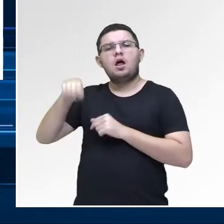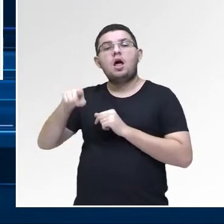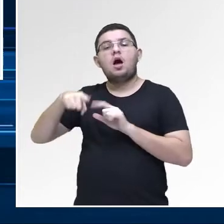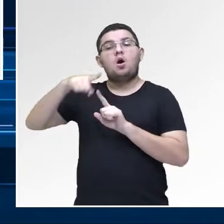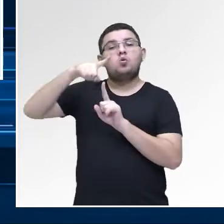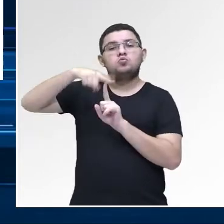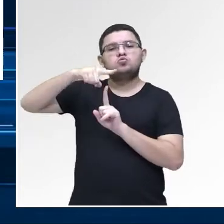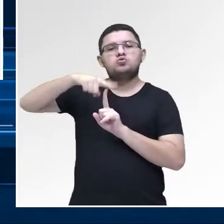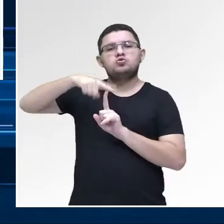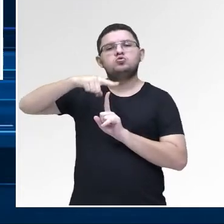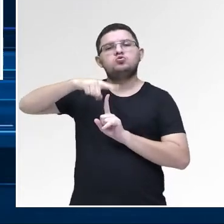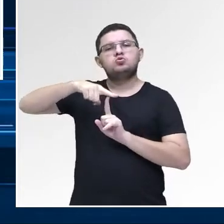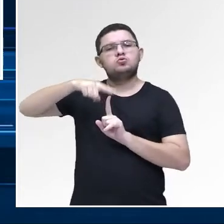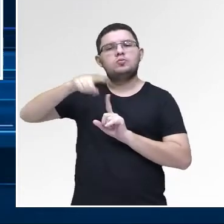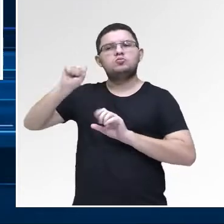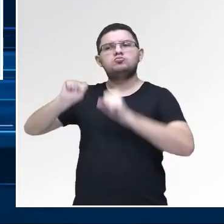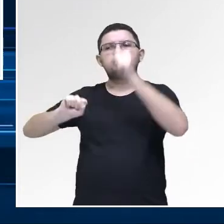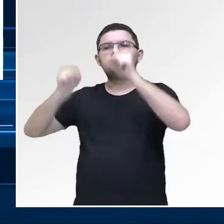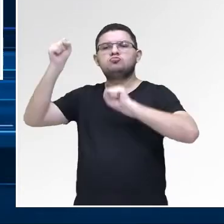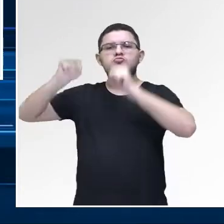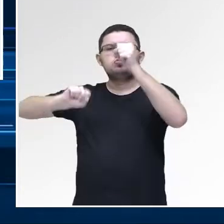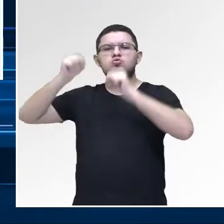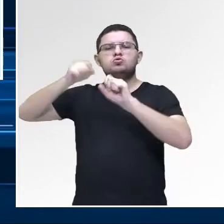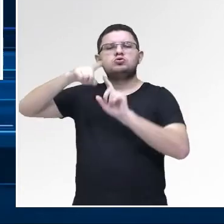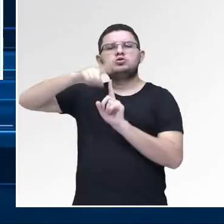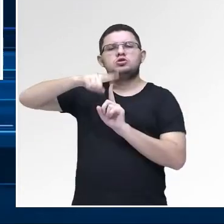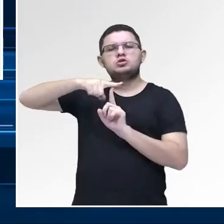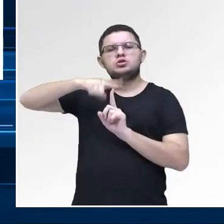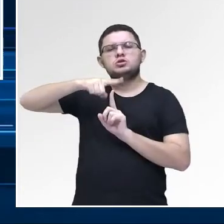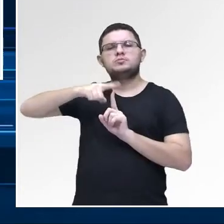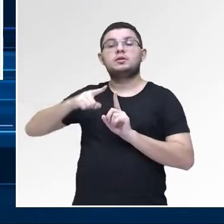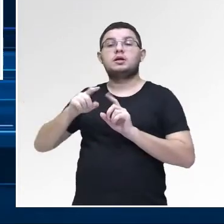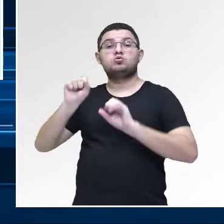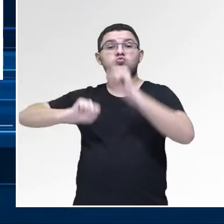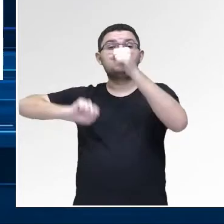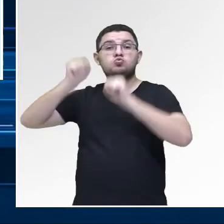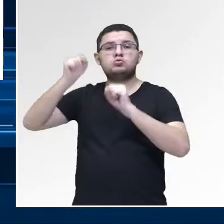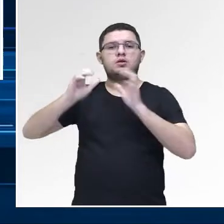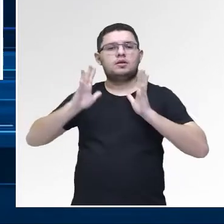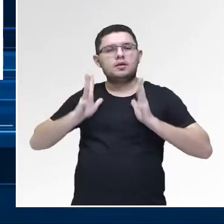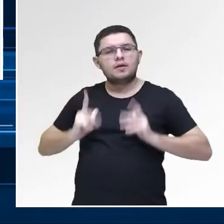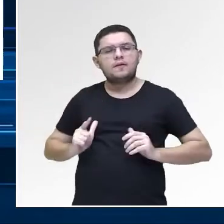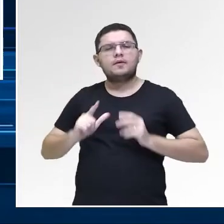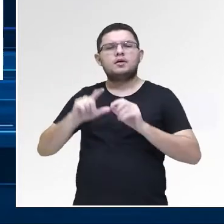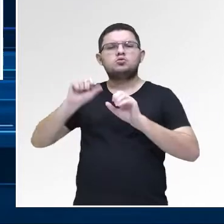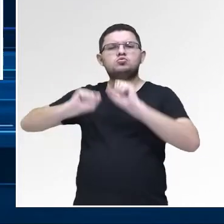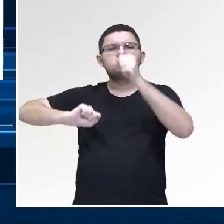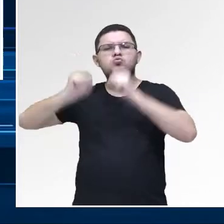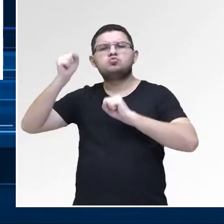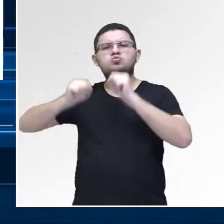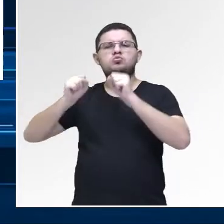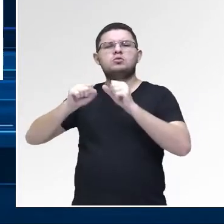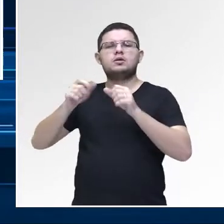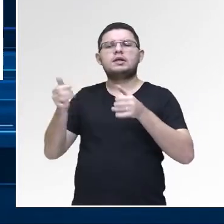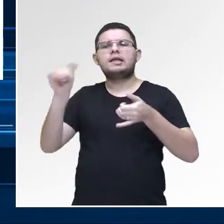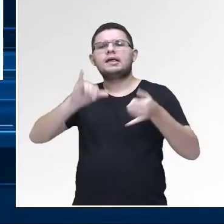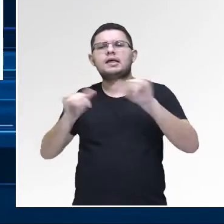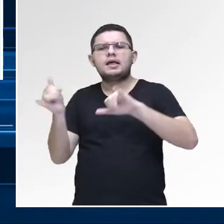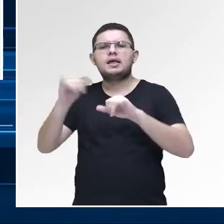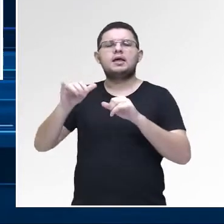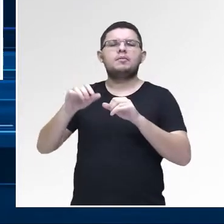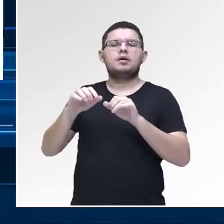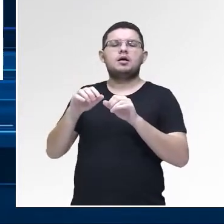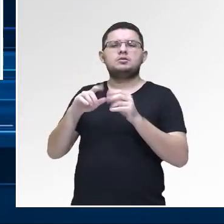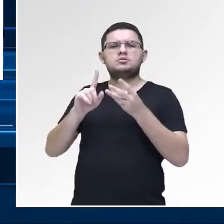tipos de indústrias, né? Alimentar, a indústria química, a indústria